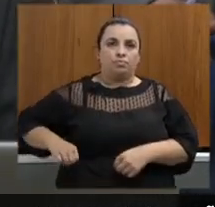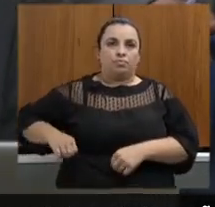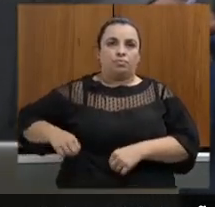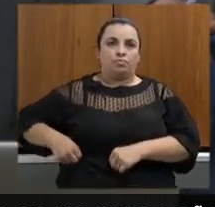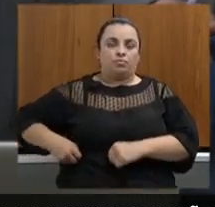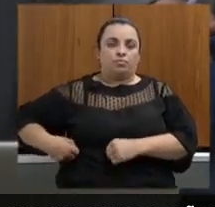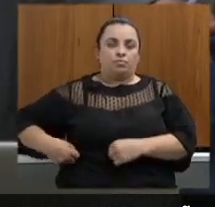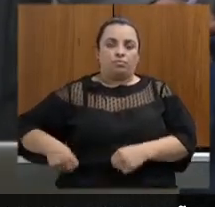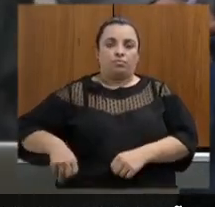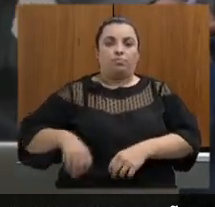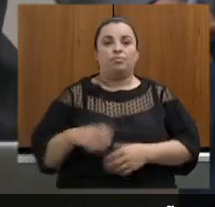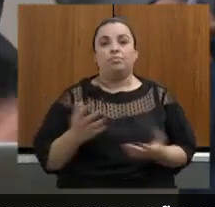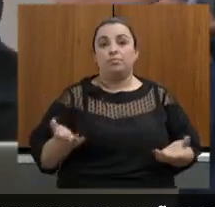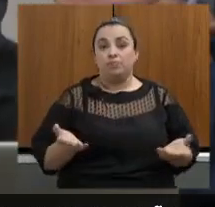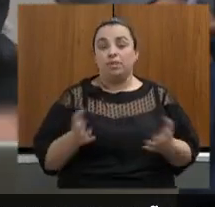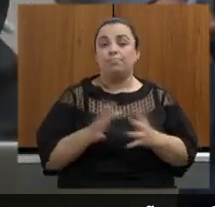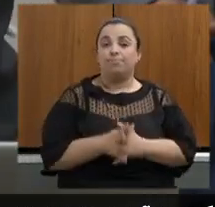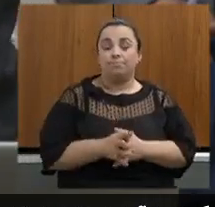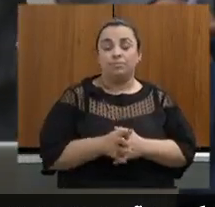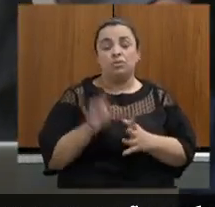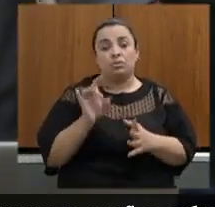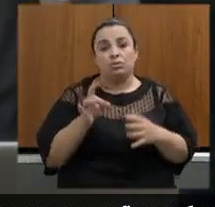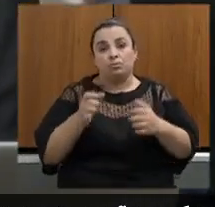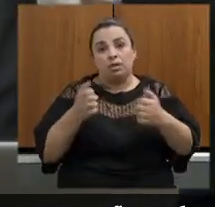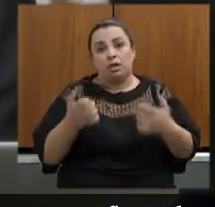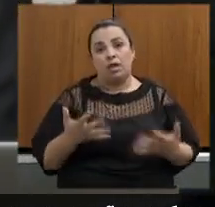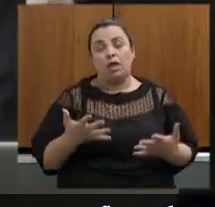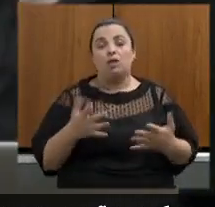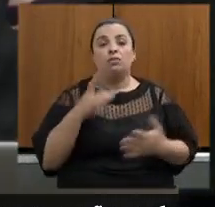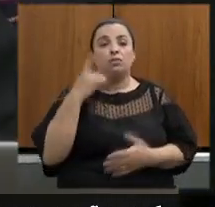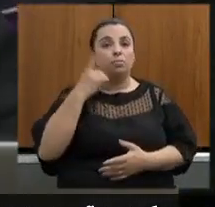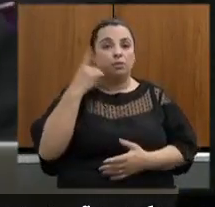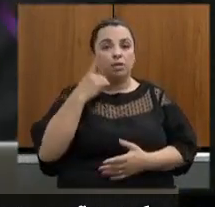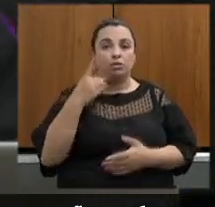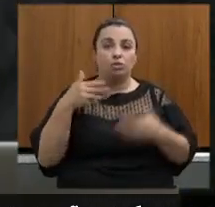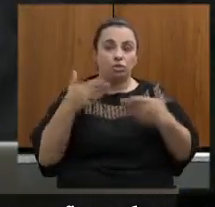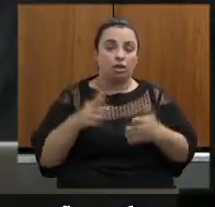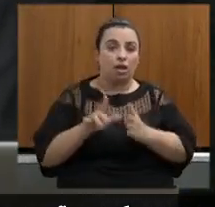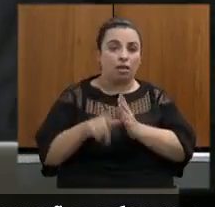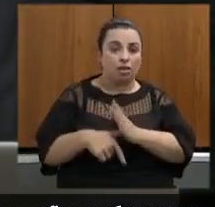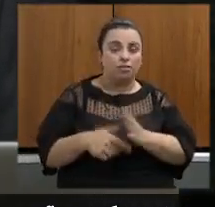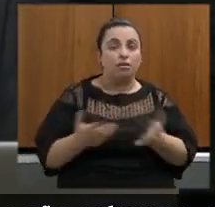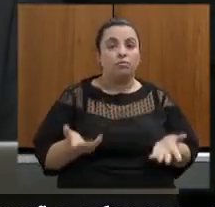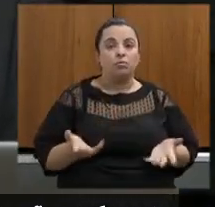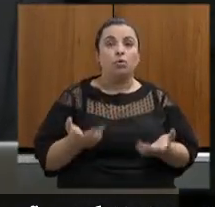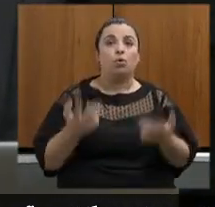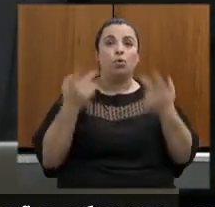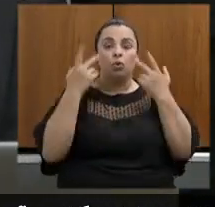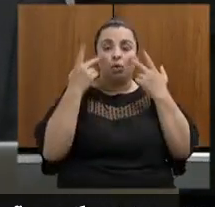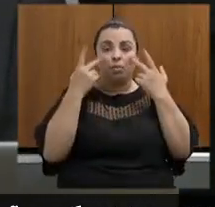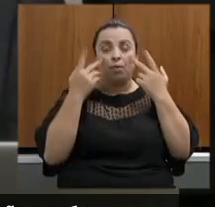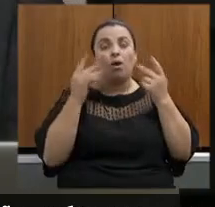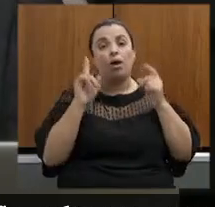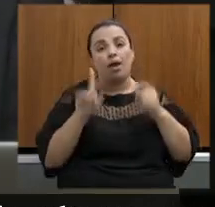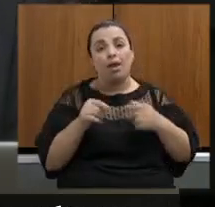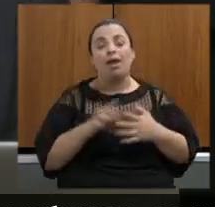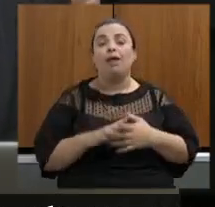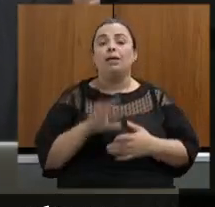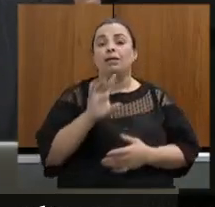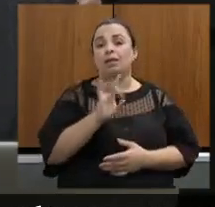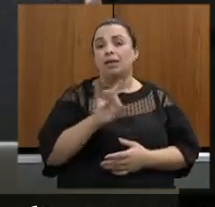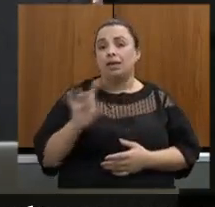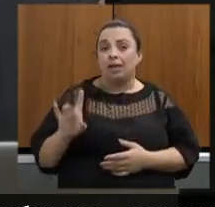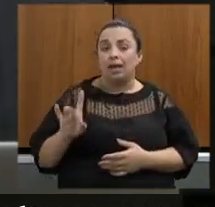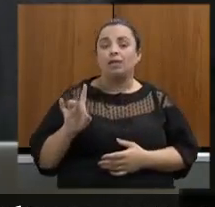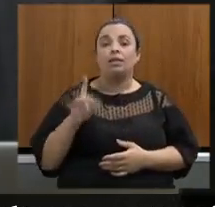a pena se conhecendo aquele chegaram depois de Deputados que chegaram por último o normal seria cada Deputado ter duas